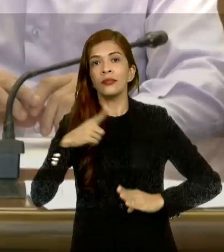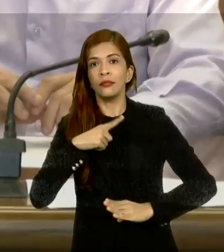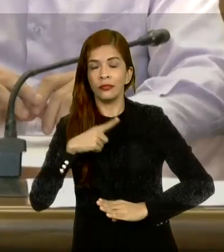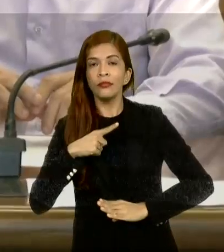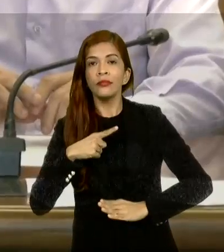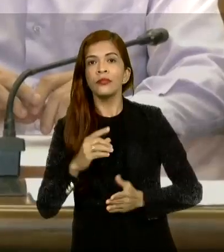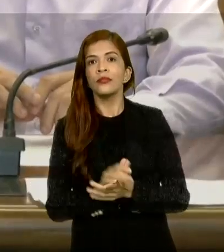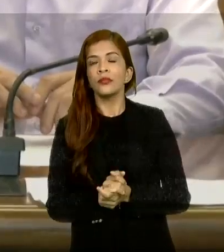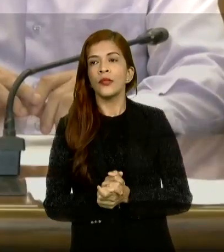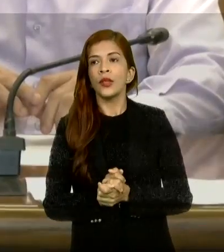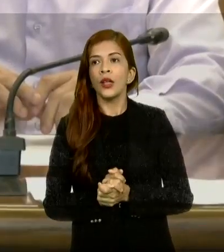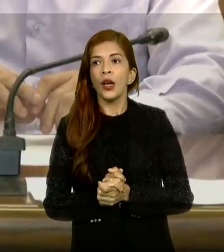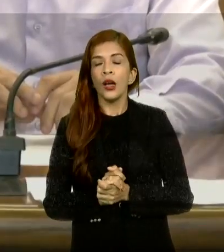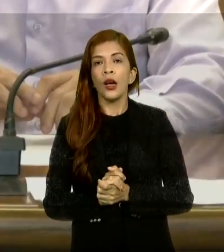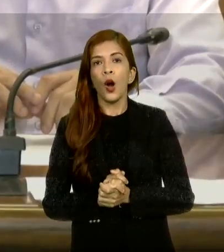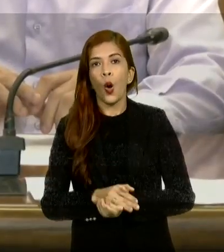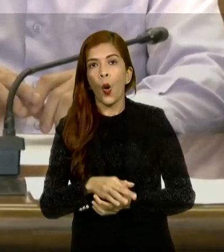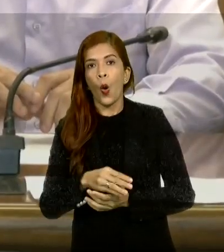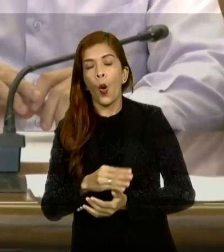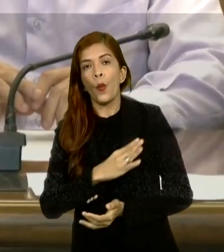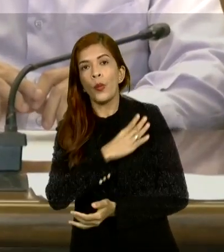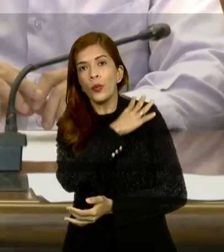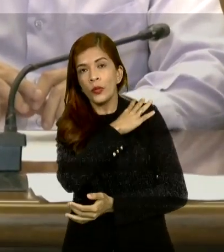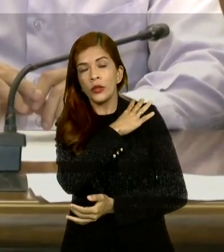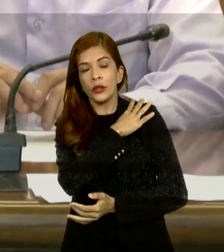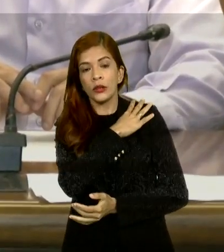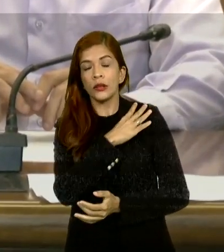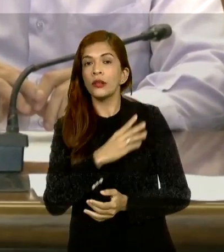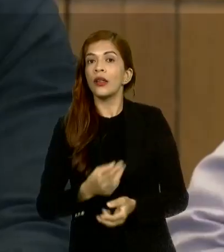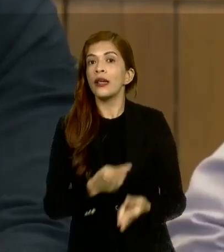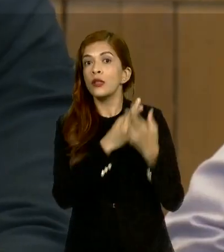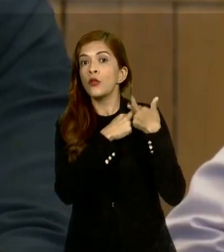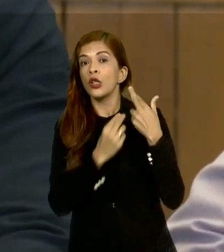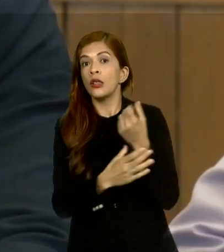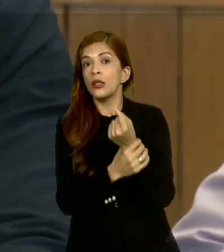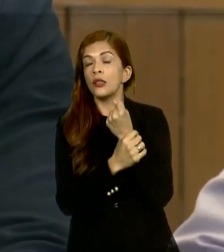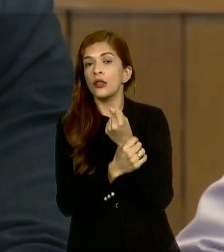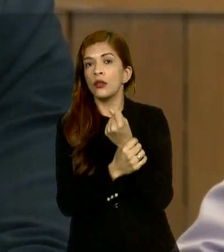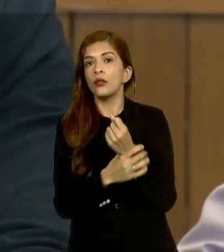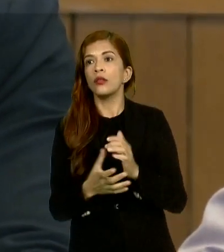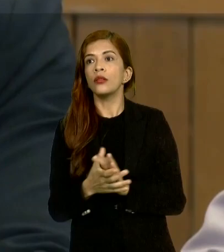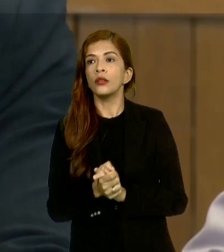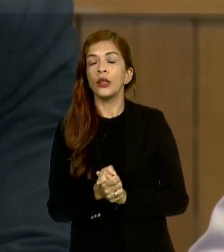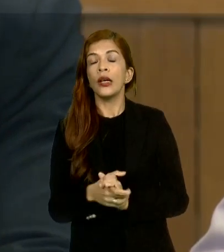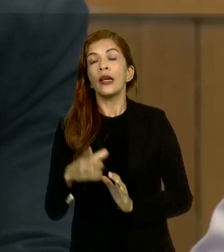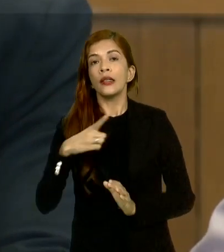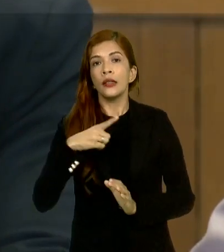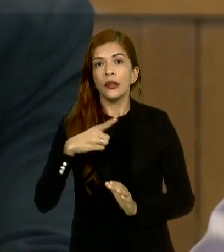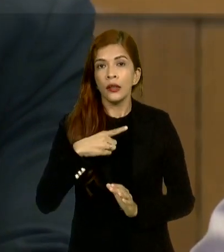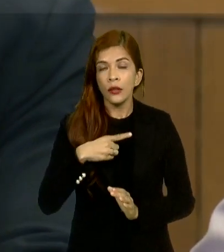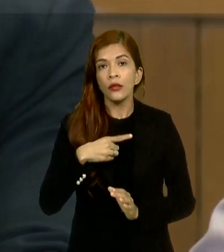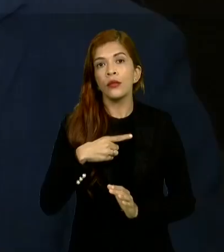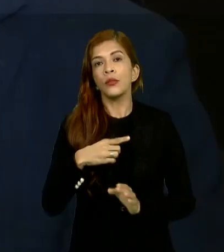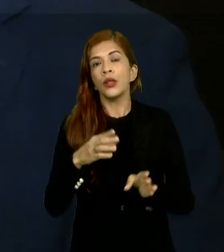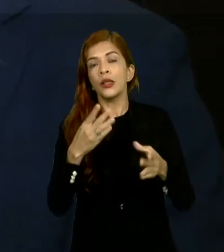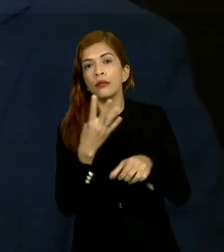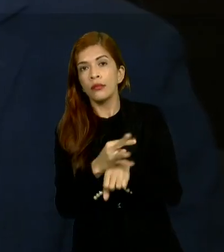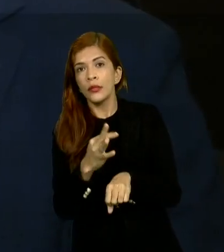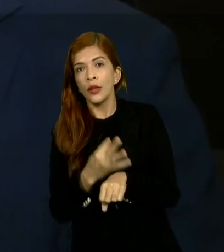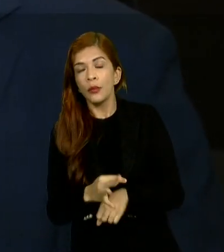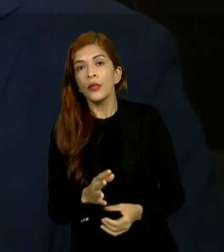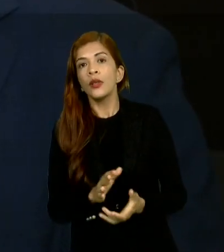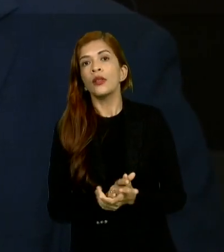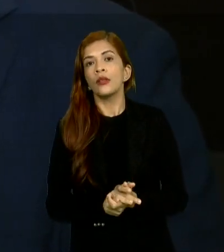será responsável pela segurança do evento. Os vendedores vão passar ainda por um treinamento de prevenção e combate a incêndios. Vai ter